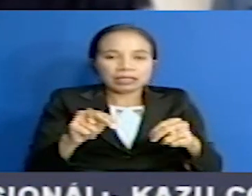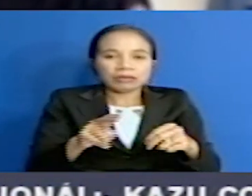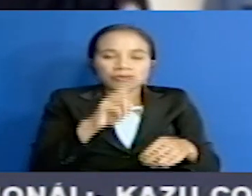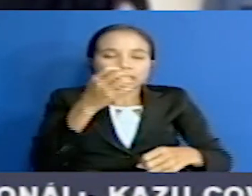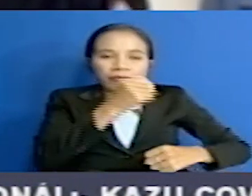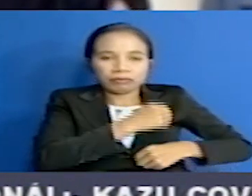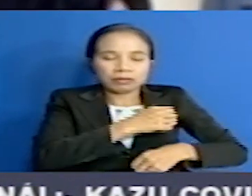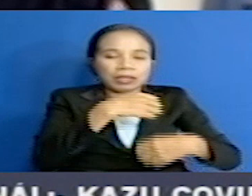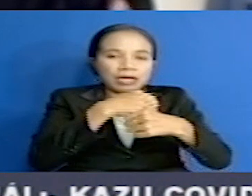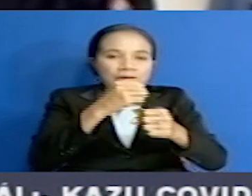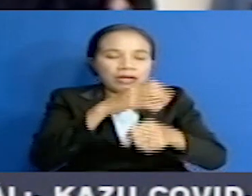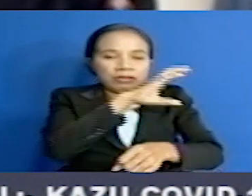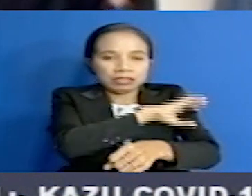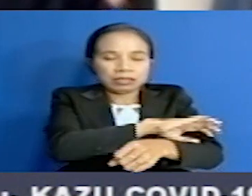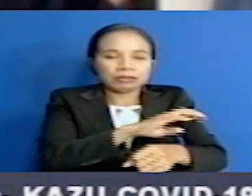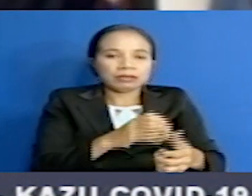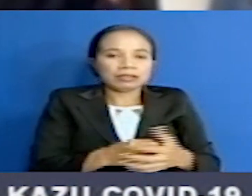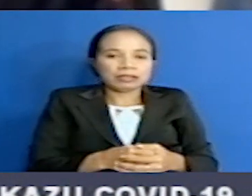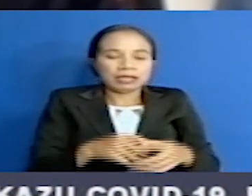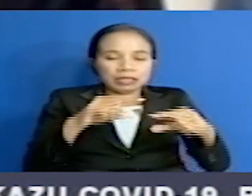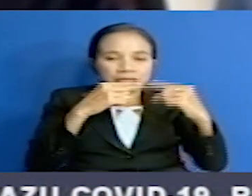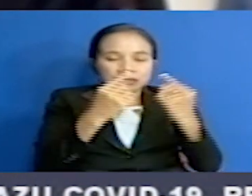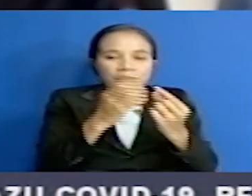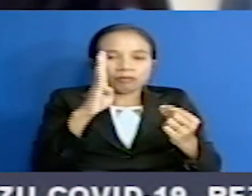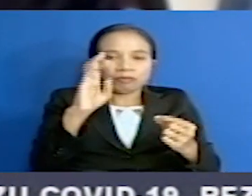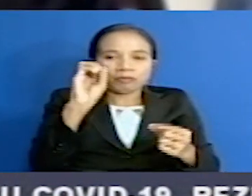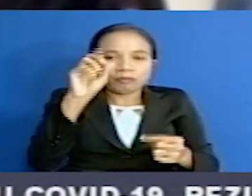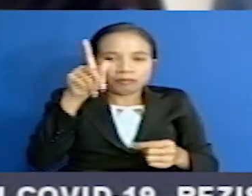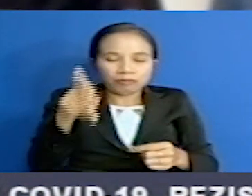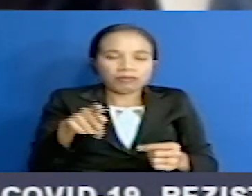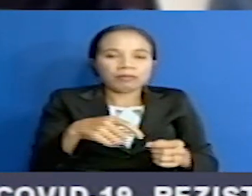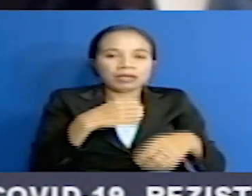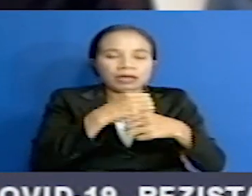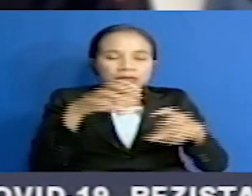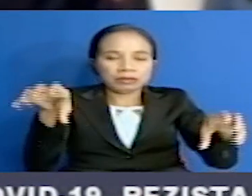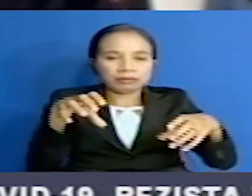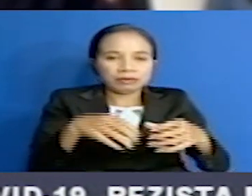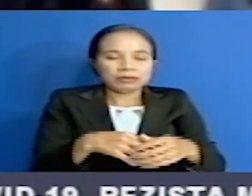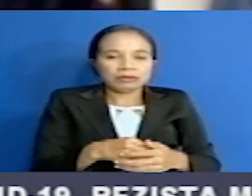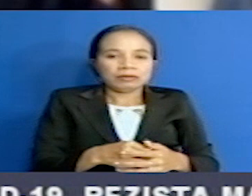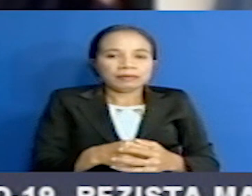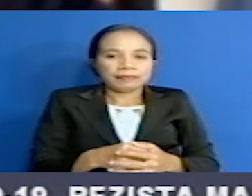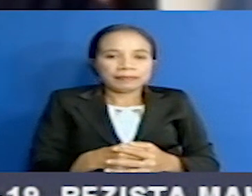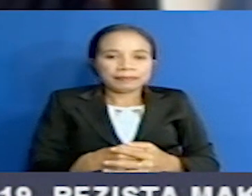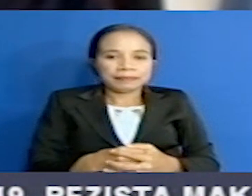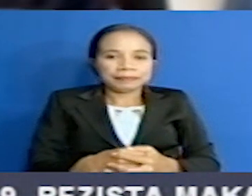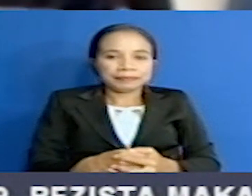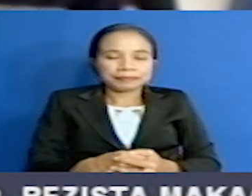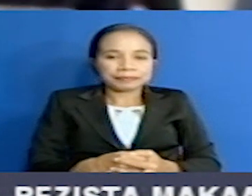para to hare ekipa propri na be ke iya pin de semana nema, halo na servisu liliu ba yasi kua saung sira, movimento